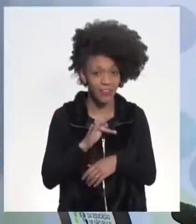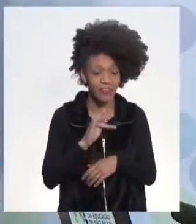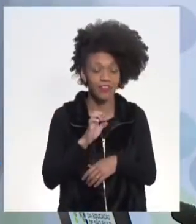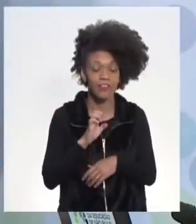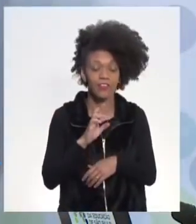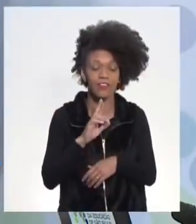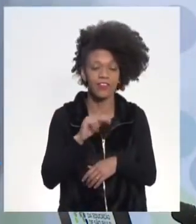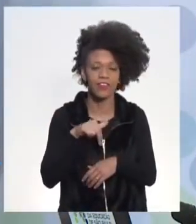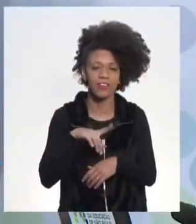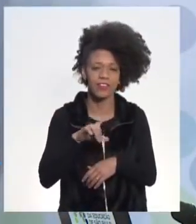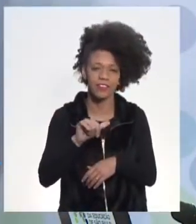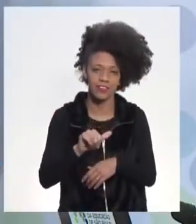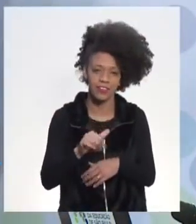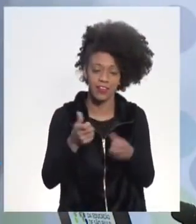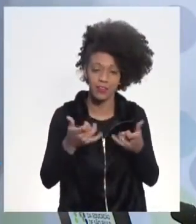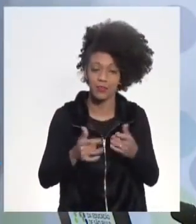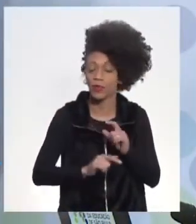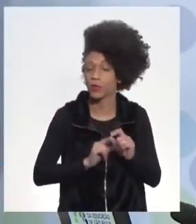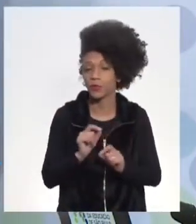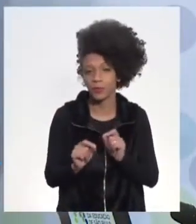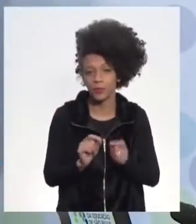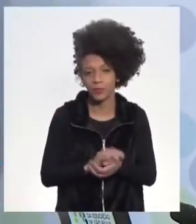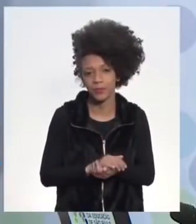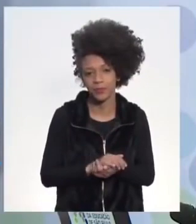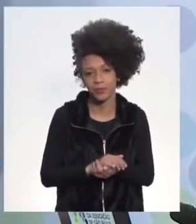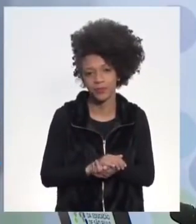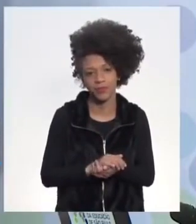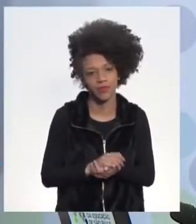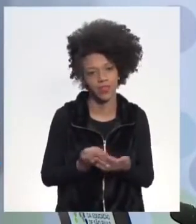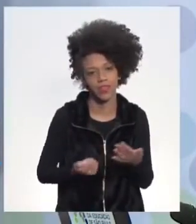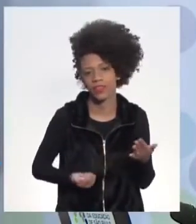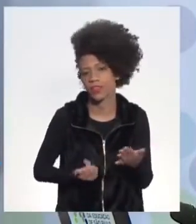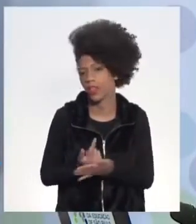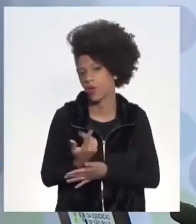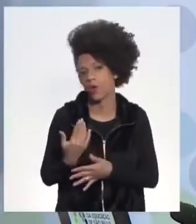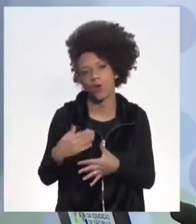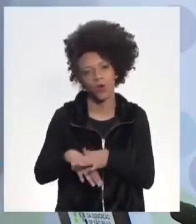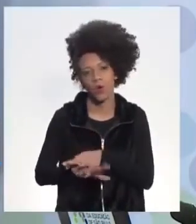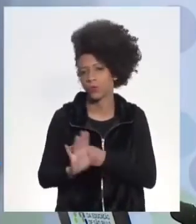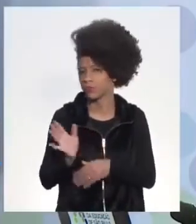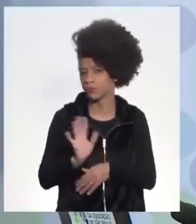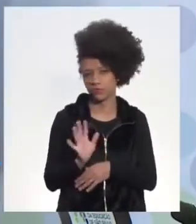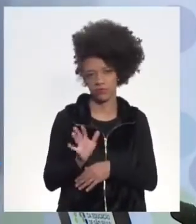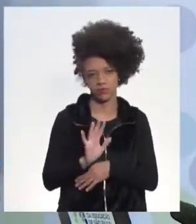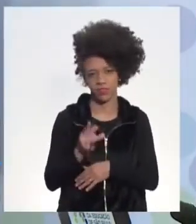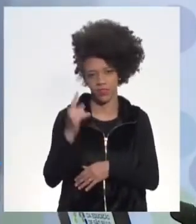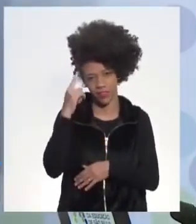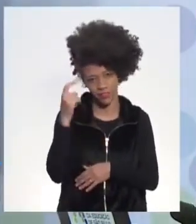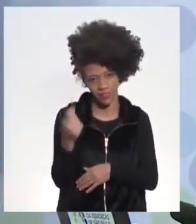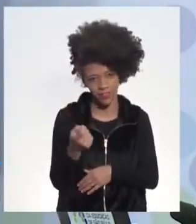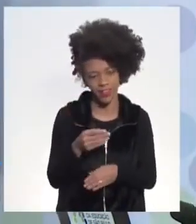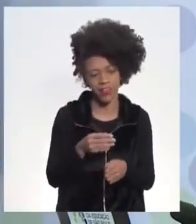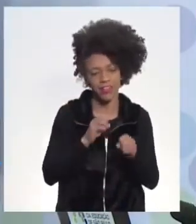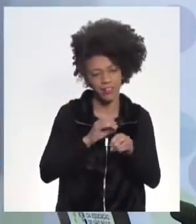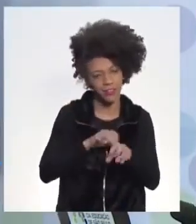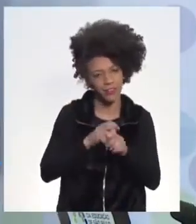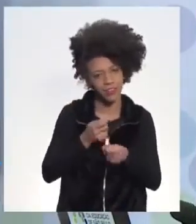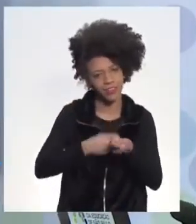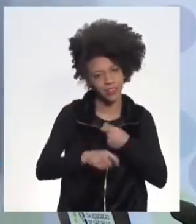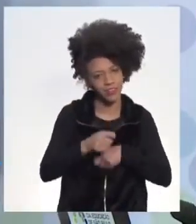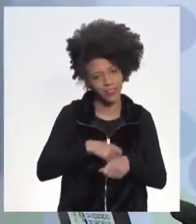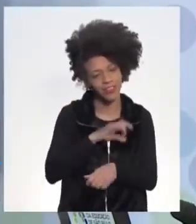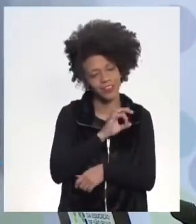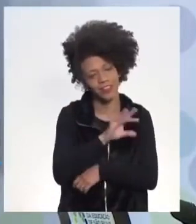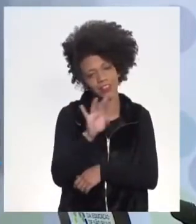uma colocação que é a seguinte: não compra o tênis então, já que eu já estava usando aquela ideia da educação financeira e as condições de